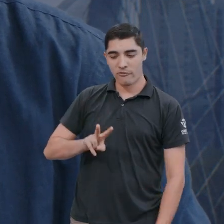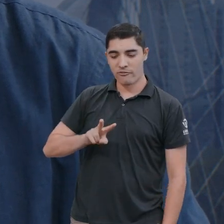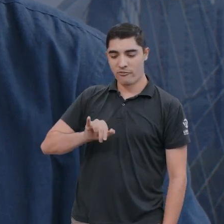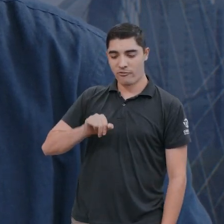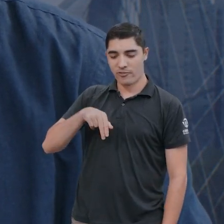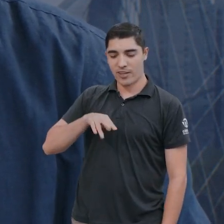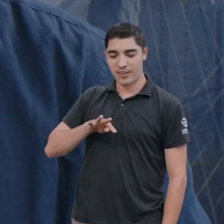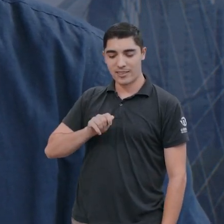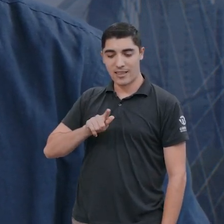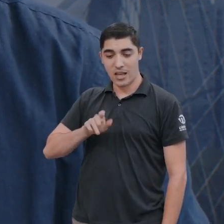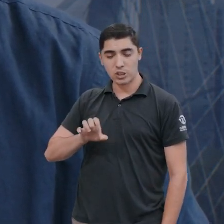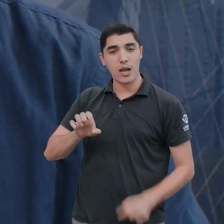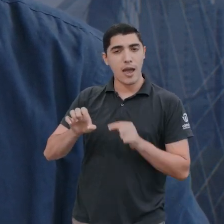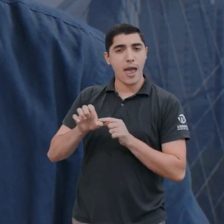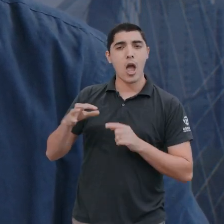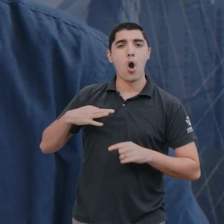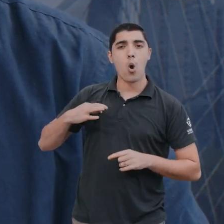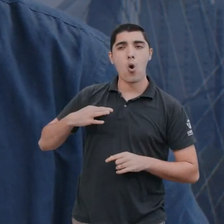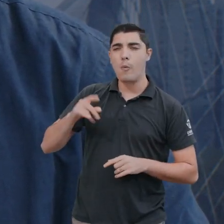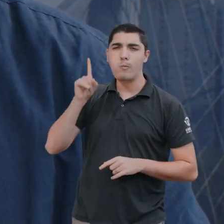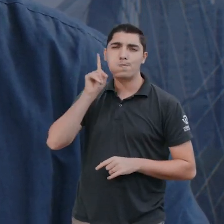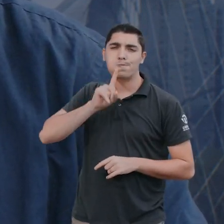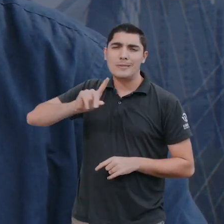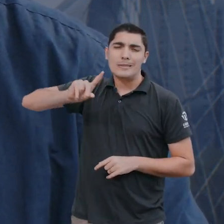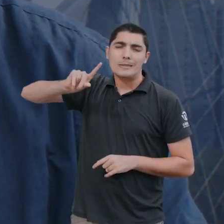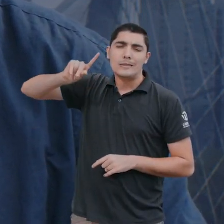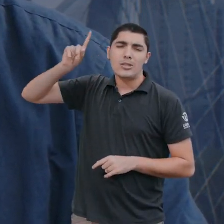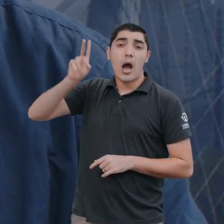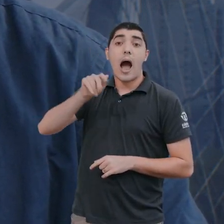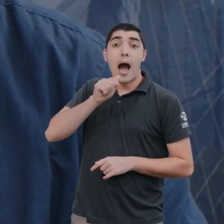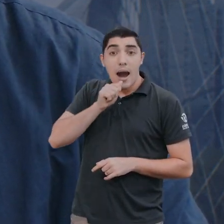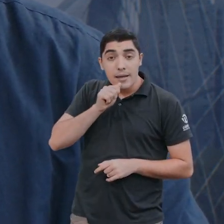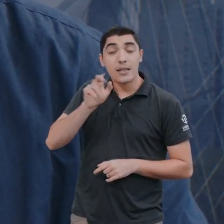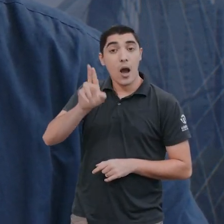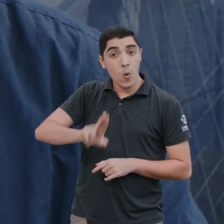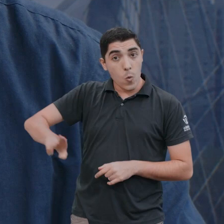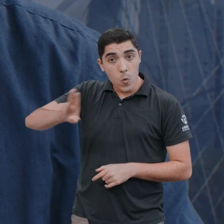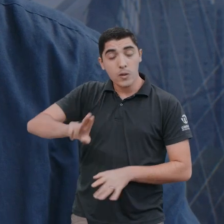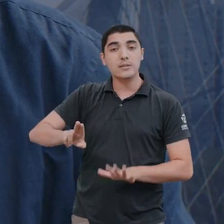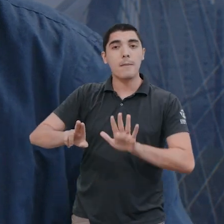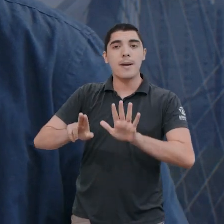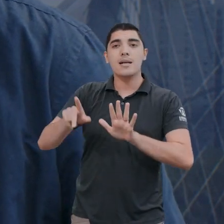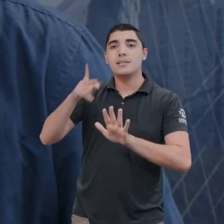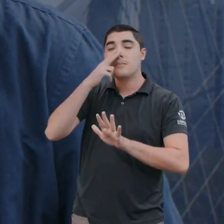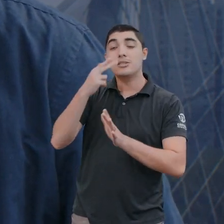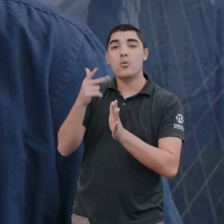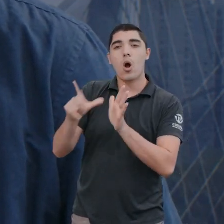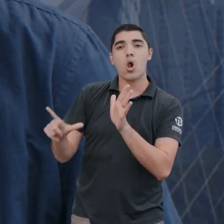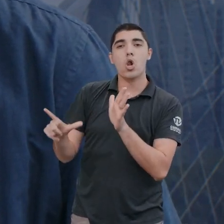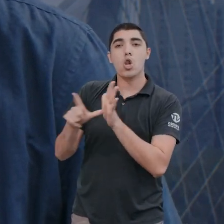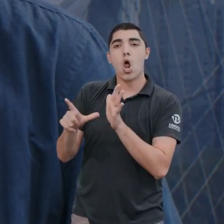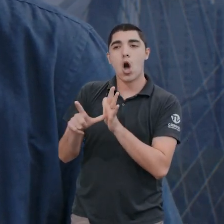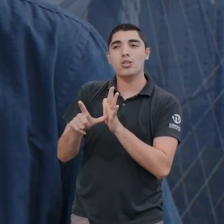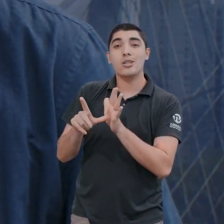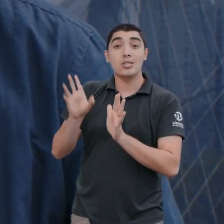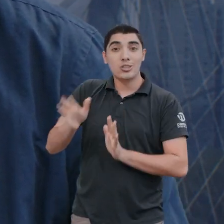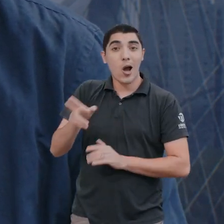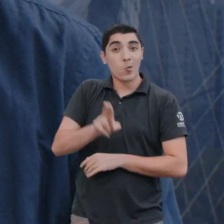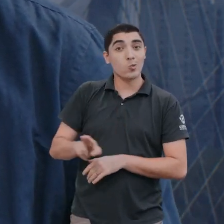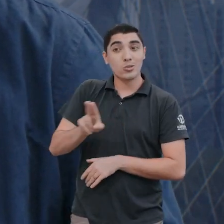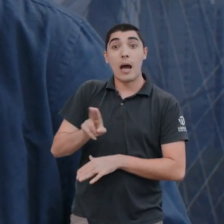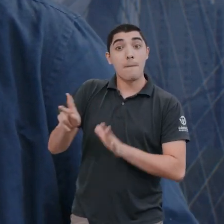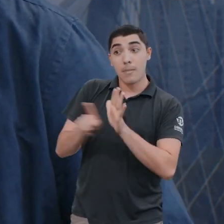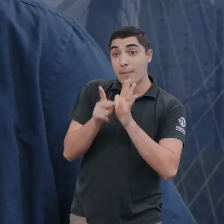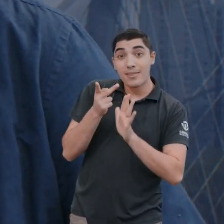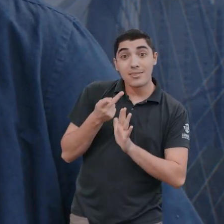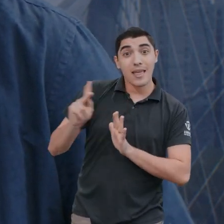peças antigas que ainda são vendidas, né? Só que de uma forma como um brechó dentro da própria marca. Ela